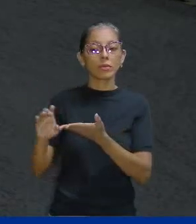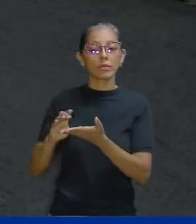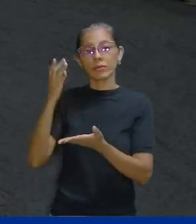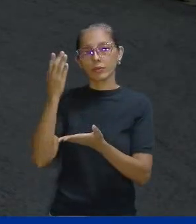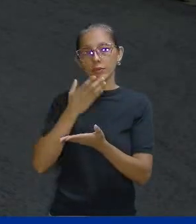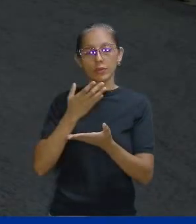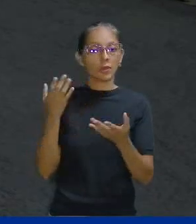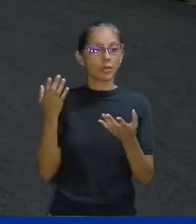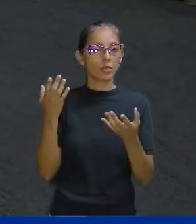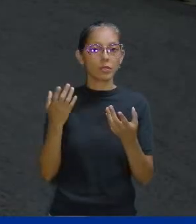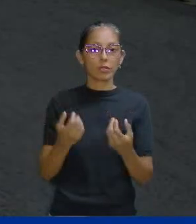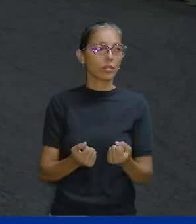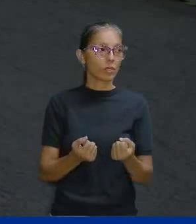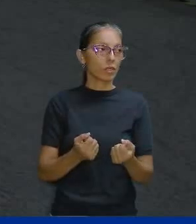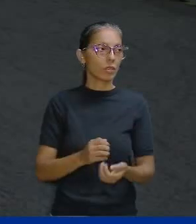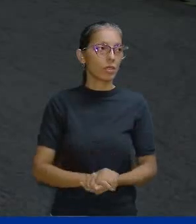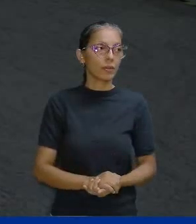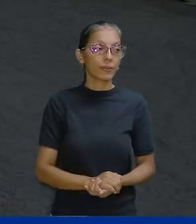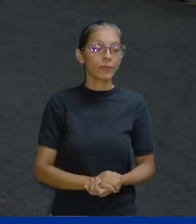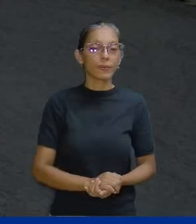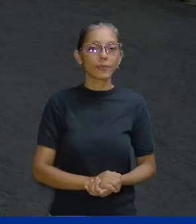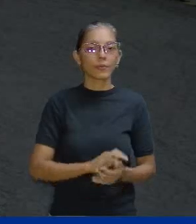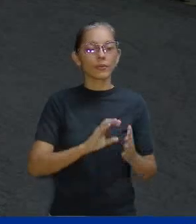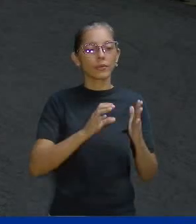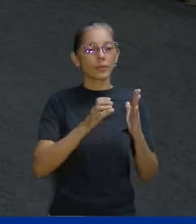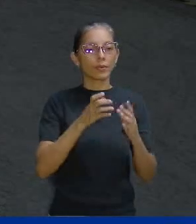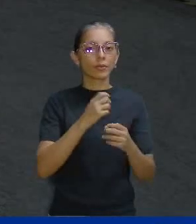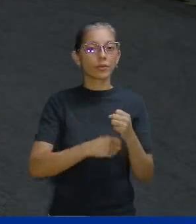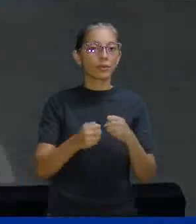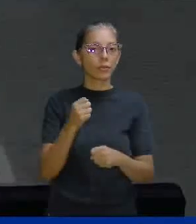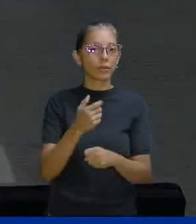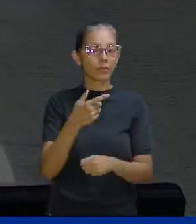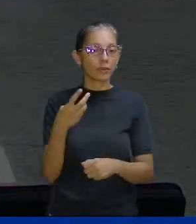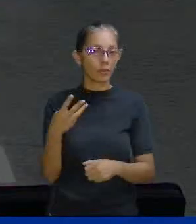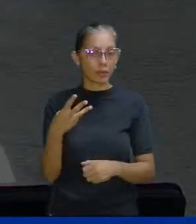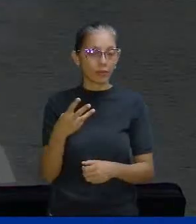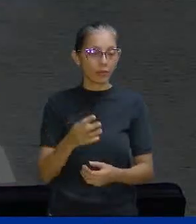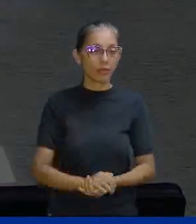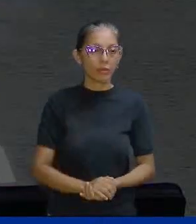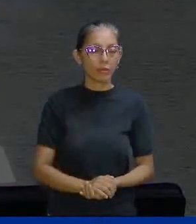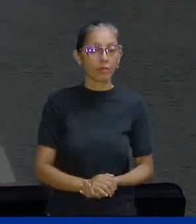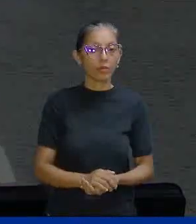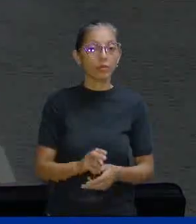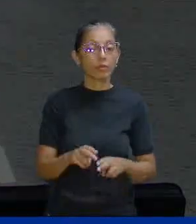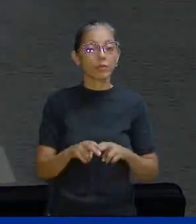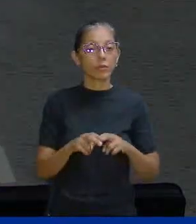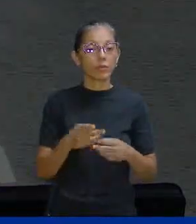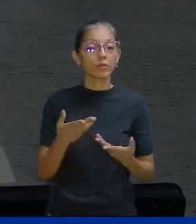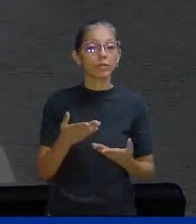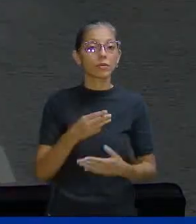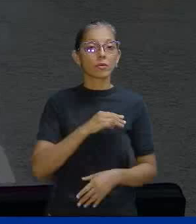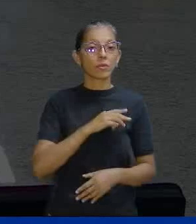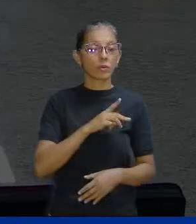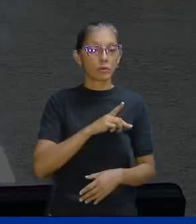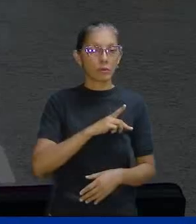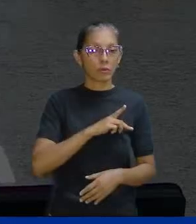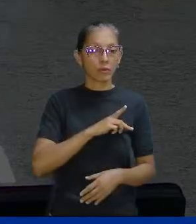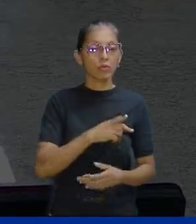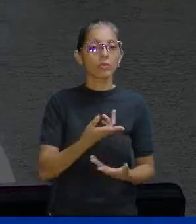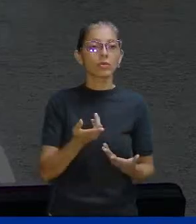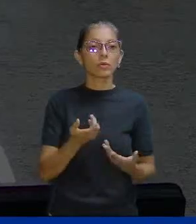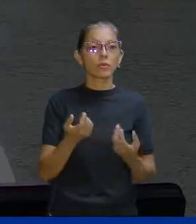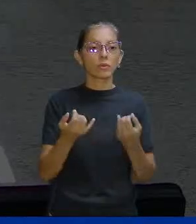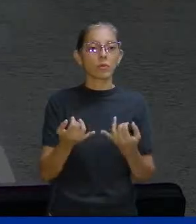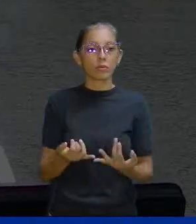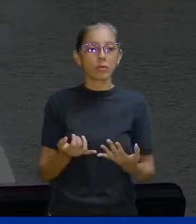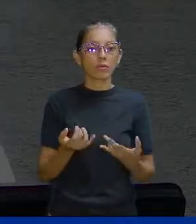do partido referente ao exercício de 2023. A parte embargante, para justificar a oposição dos aclaratórios, afirma